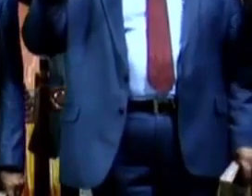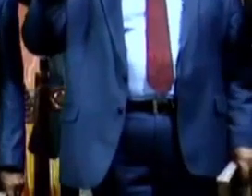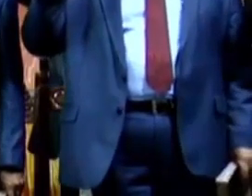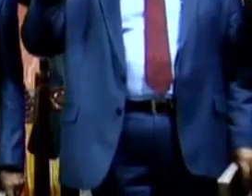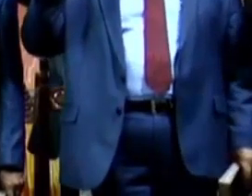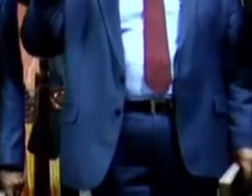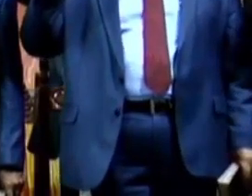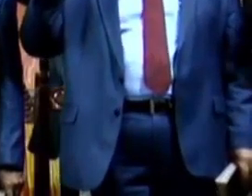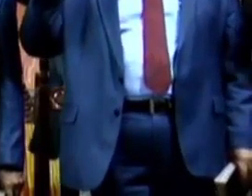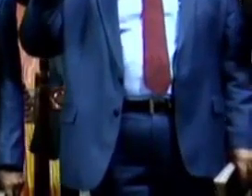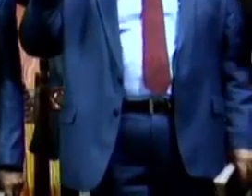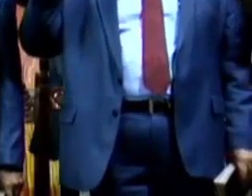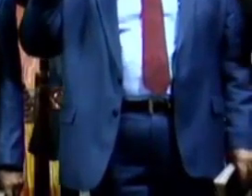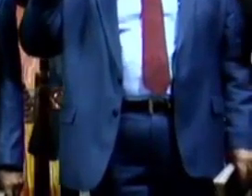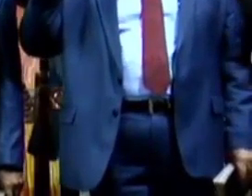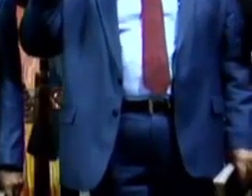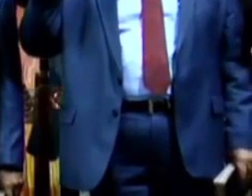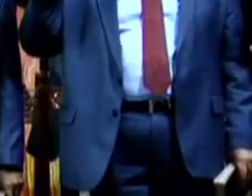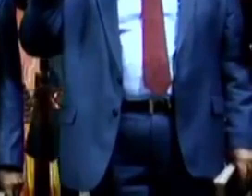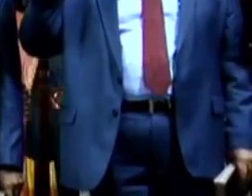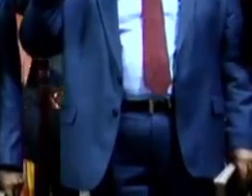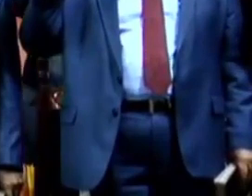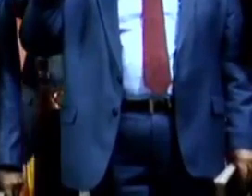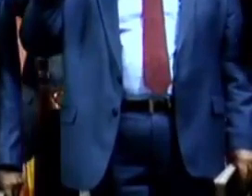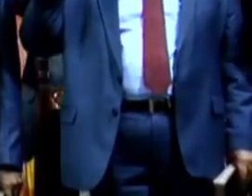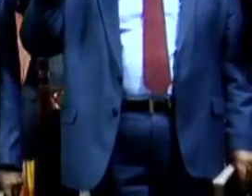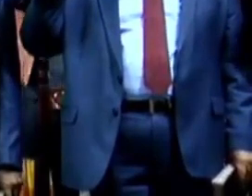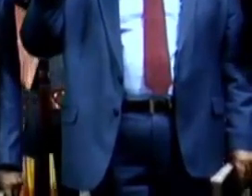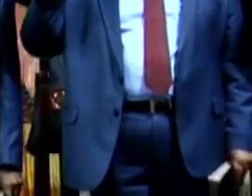Só quem pode orar por avivamento agora.